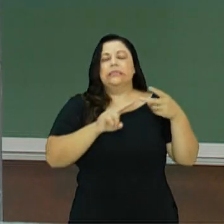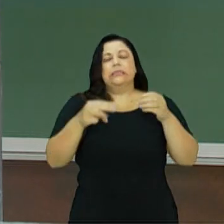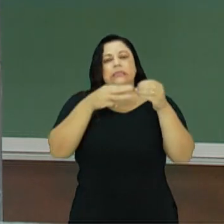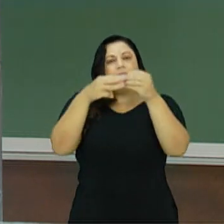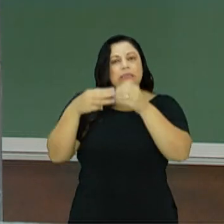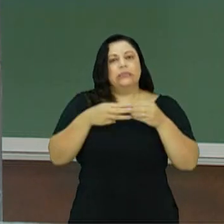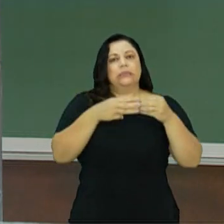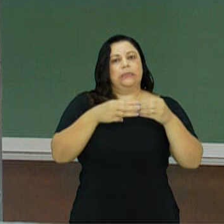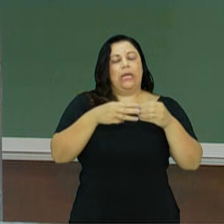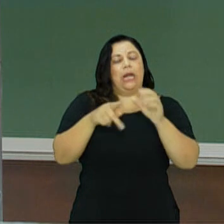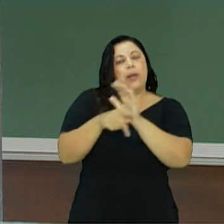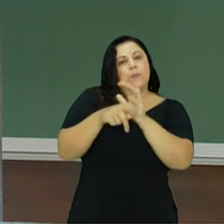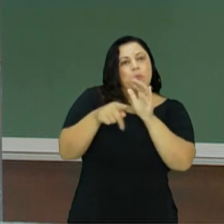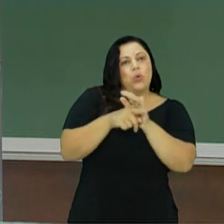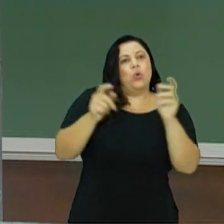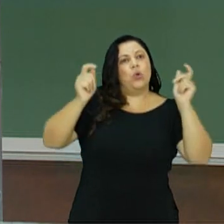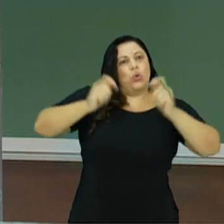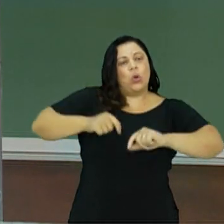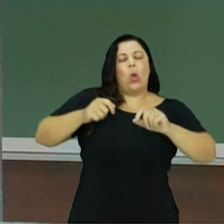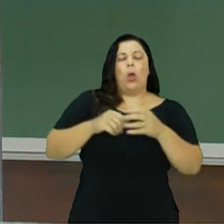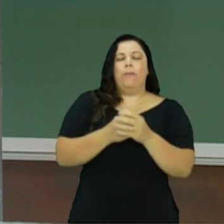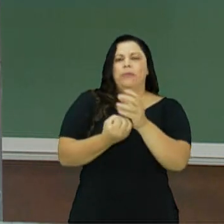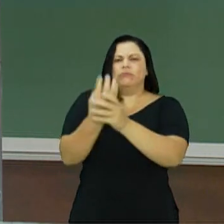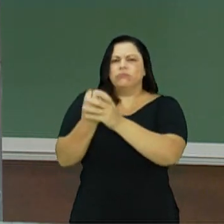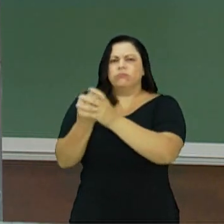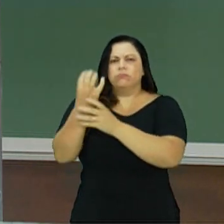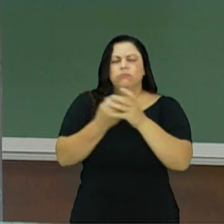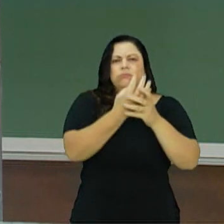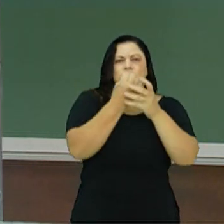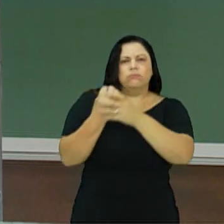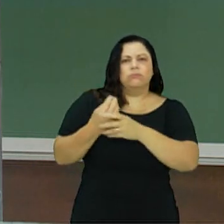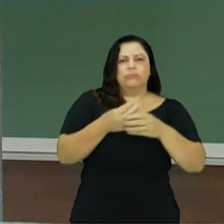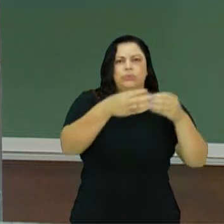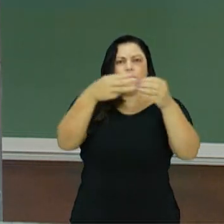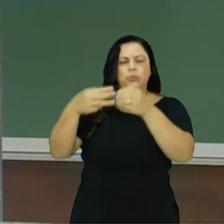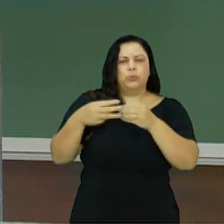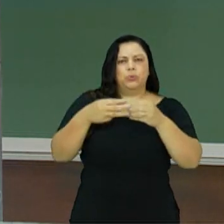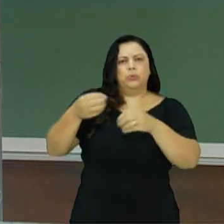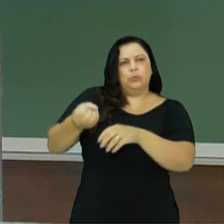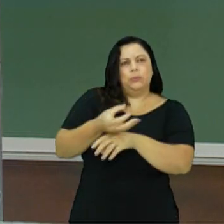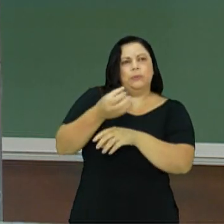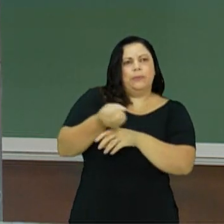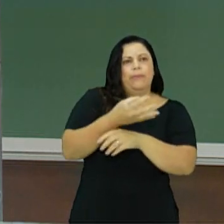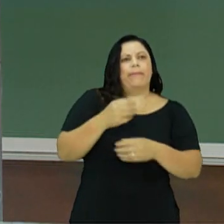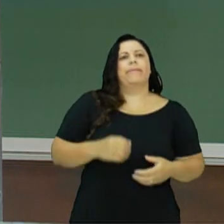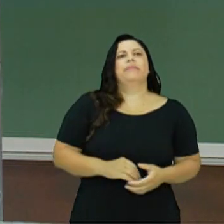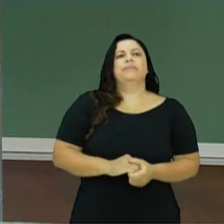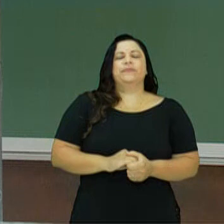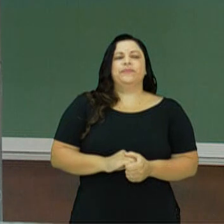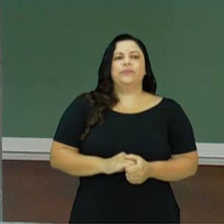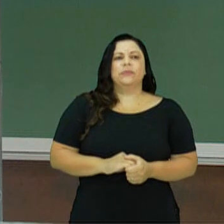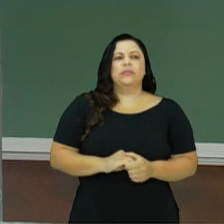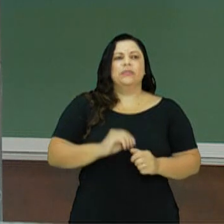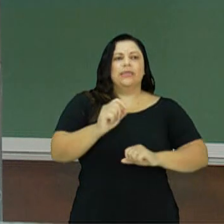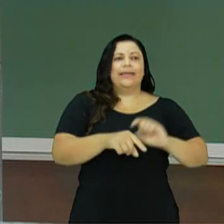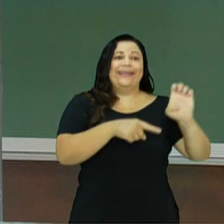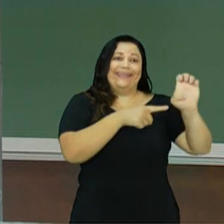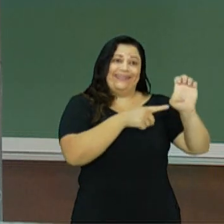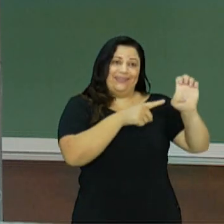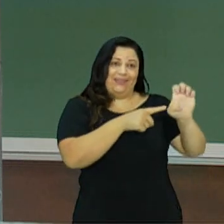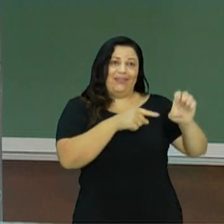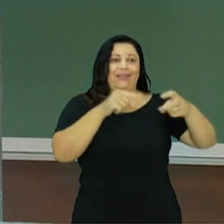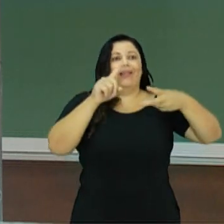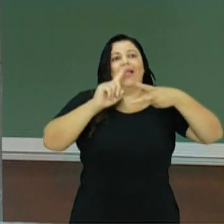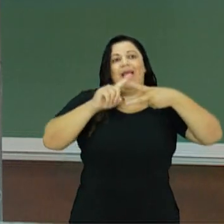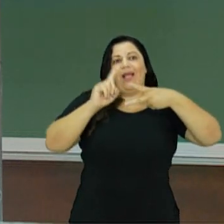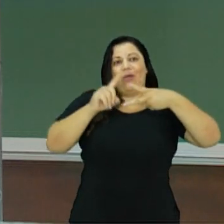responsáveis, respectivamente, pela produção da degradação de componentes da matriz óssea. E letra E, os osteoblastos são